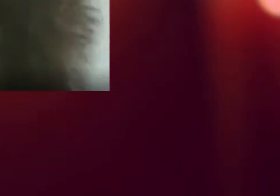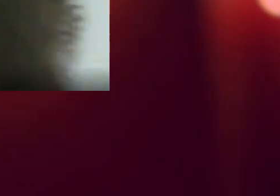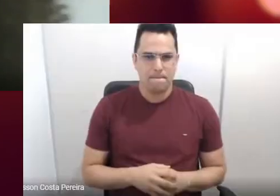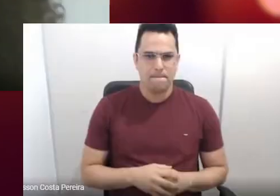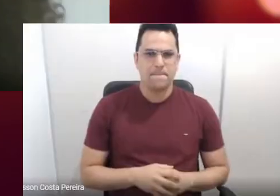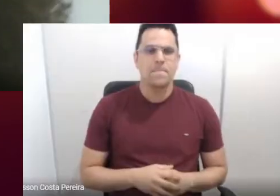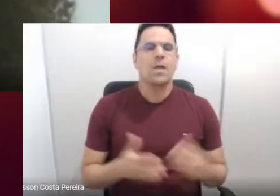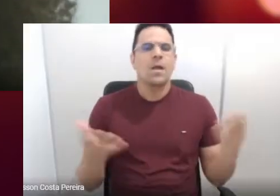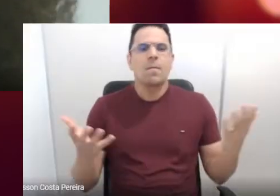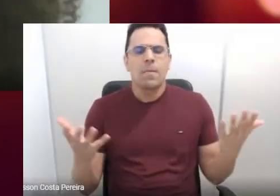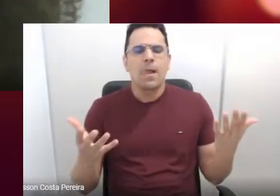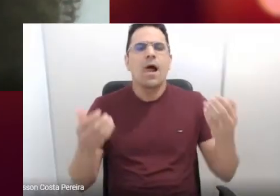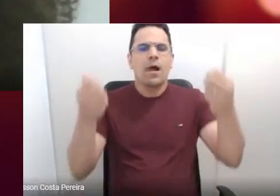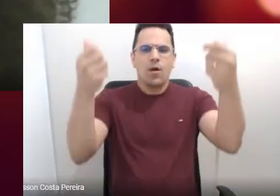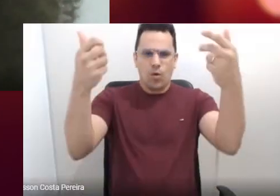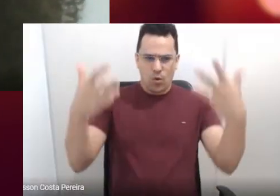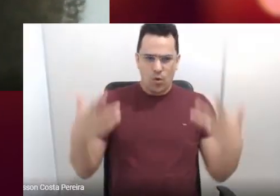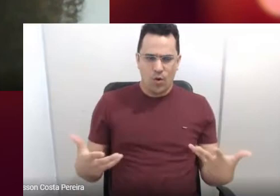de finalização.